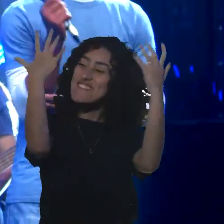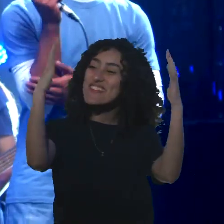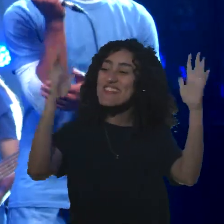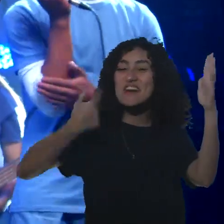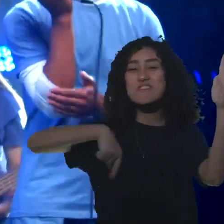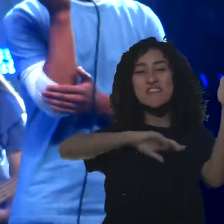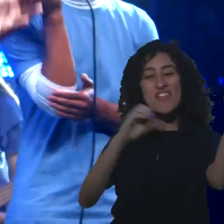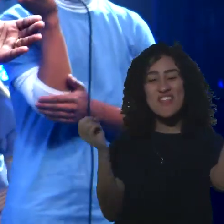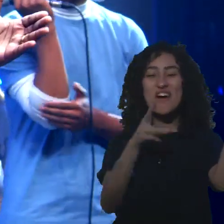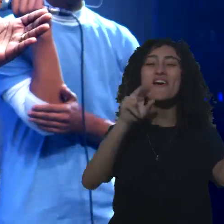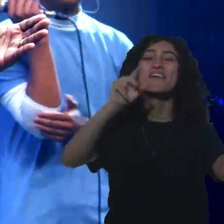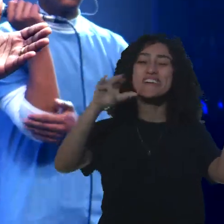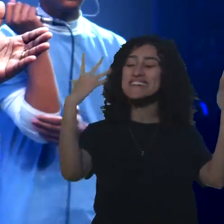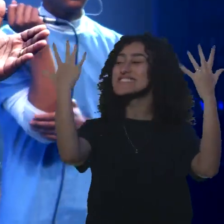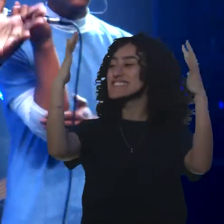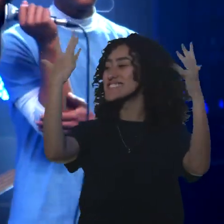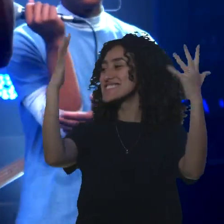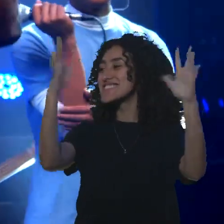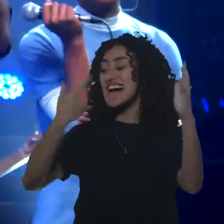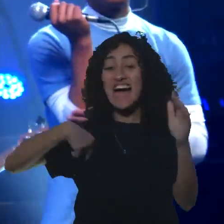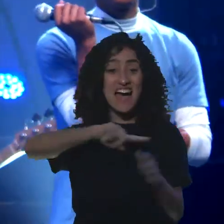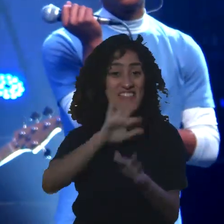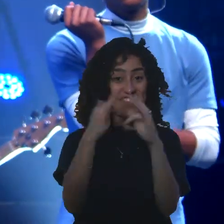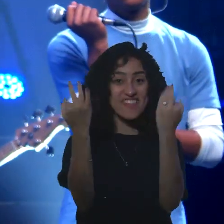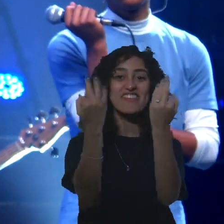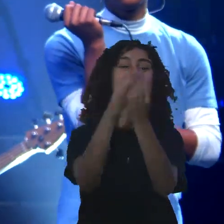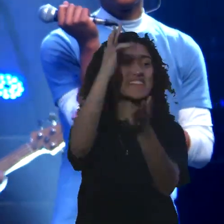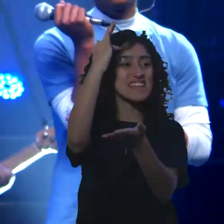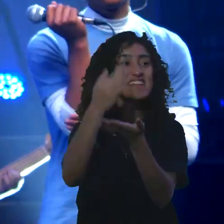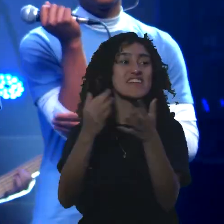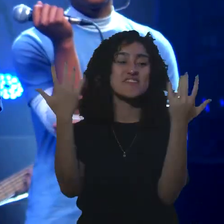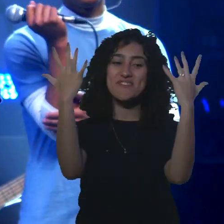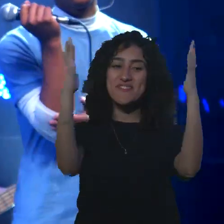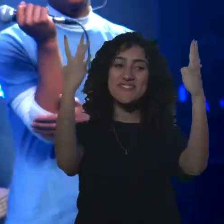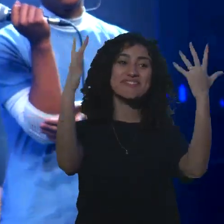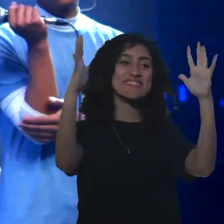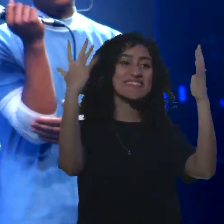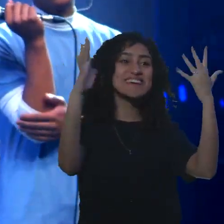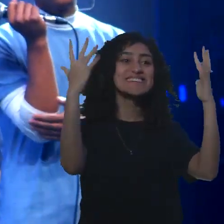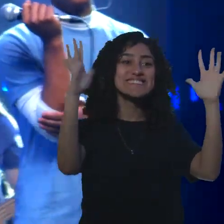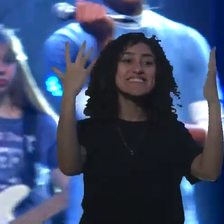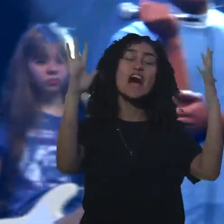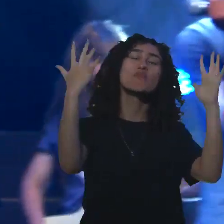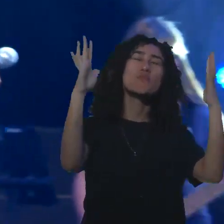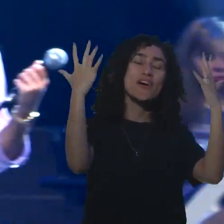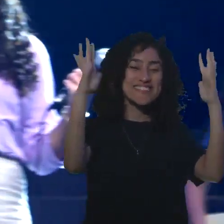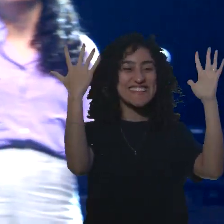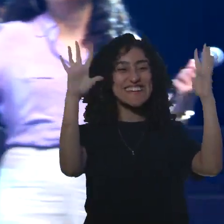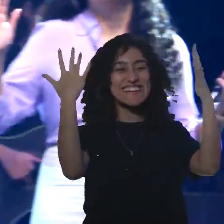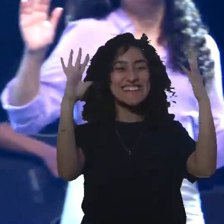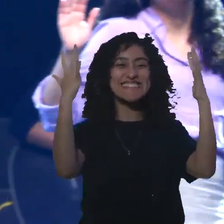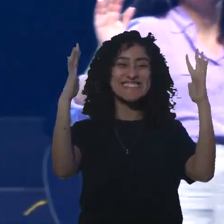irmãos. Seja bem-vindo à família na fé. Seja bem-vindo a essa nova caminhada.